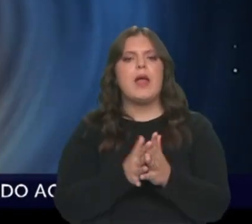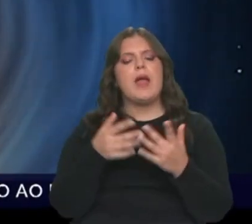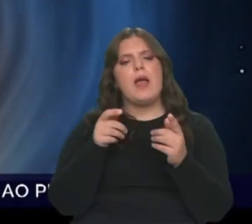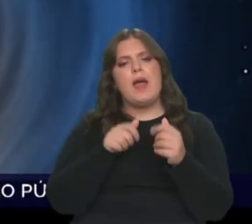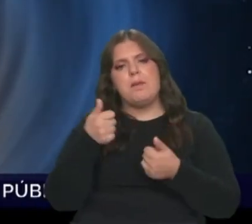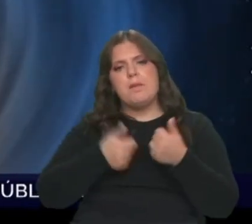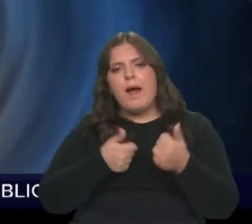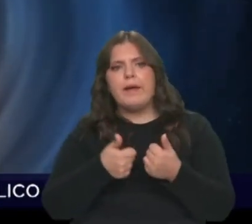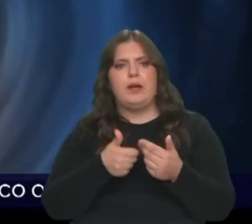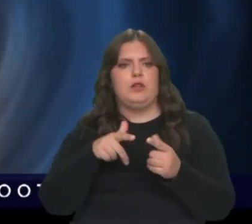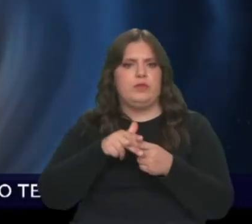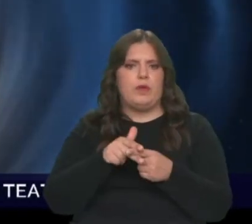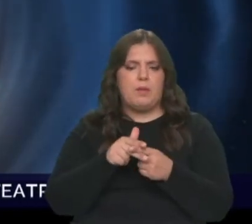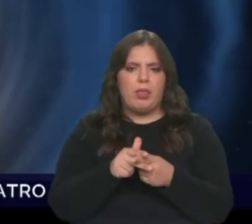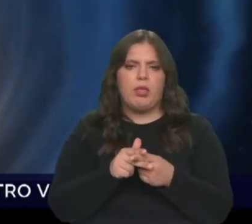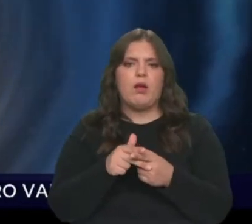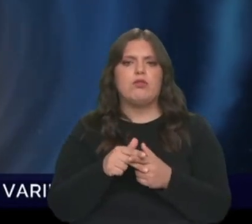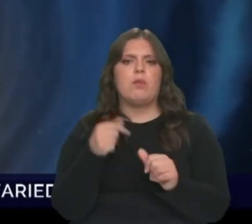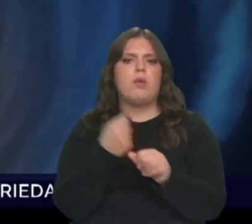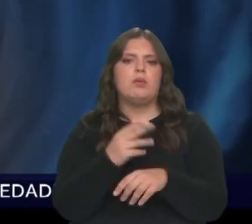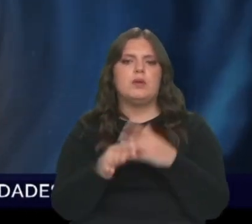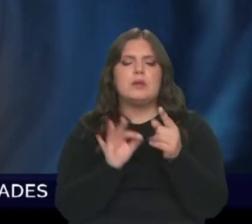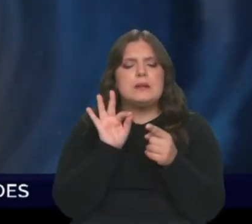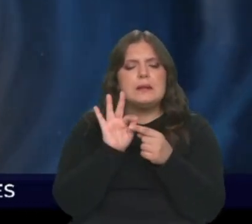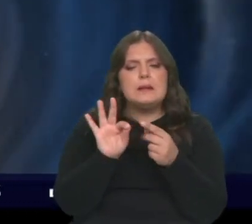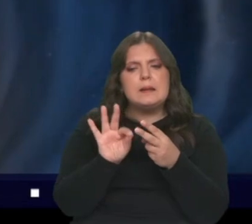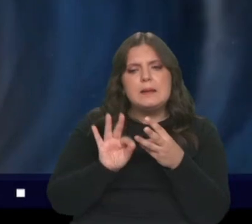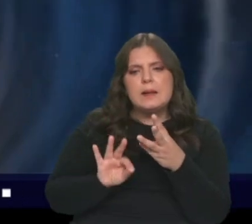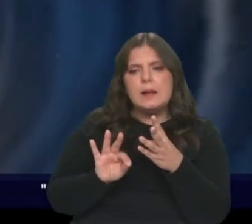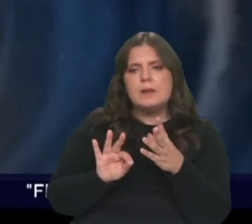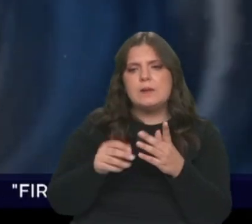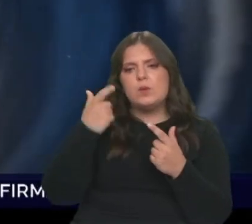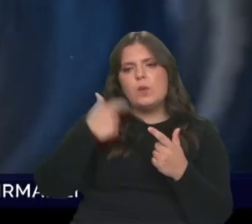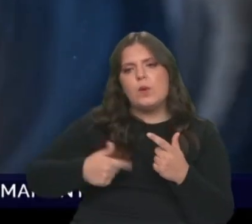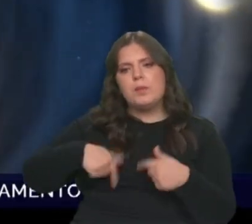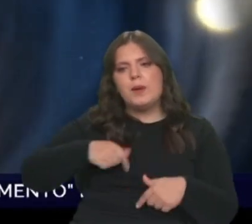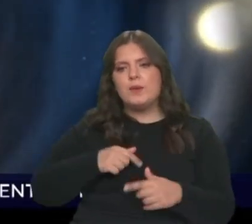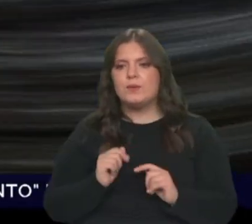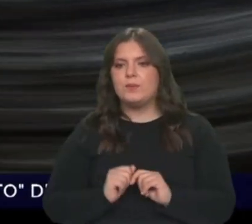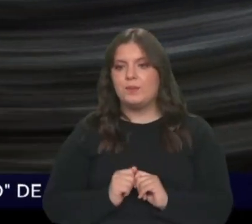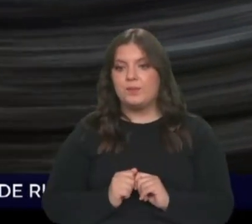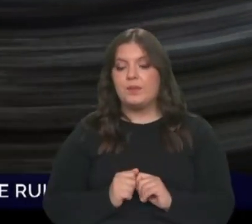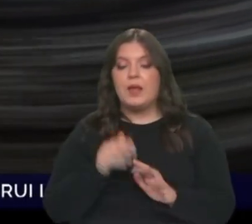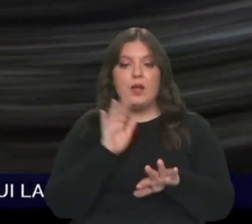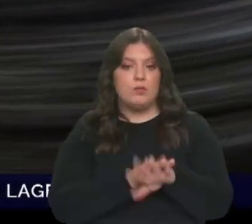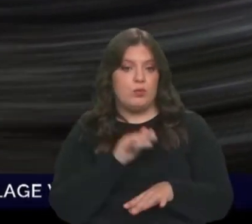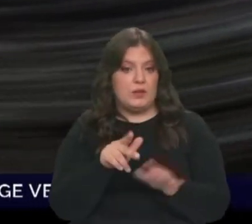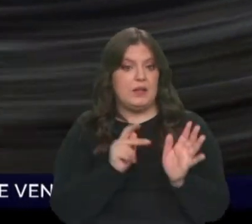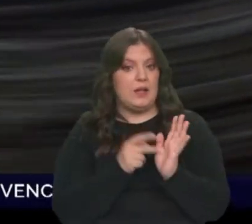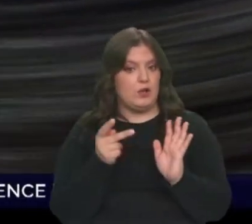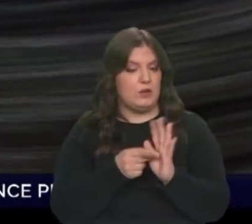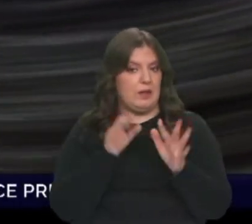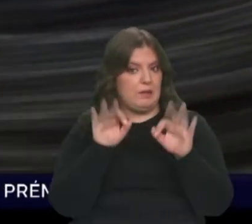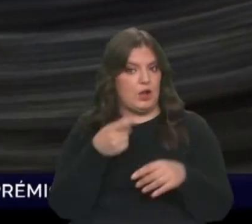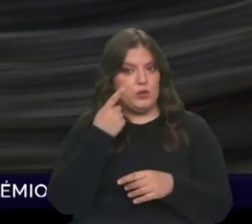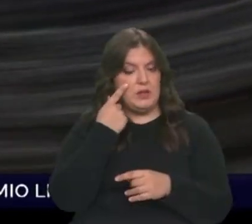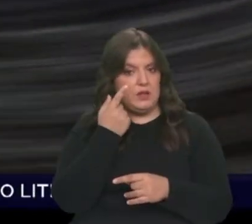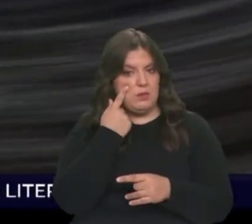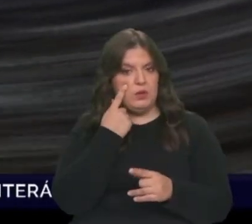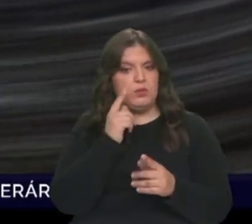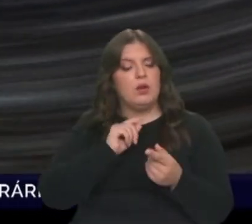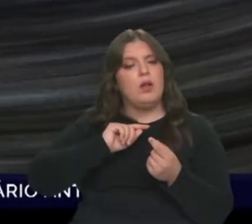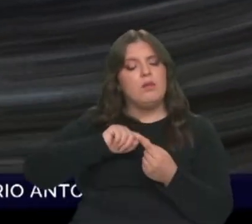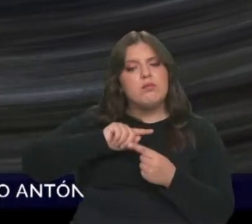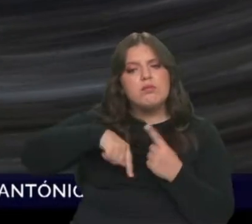em instrumentação para operações delicadas no nosso próprio corpo humano. E, portanto, a tecnologia, tal como o conhecimento, é circular